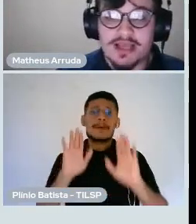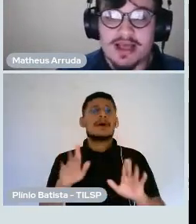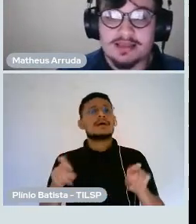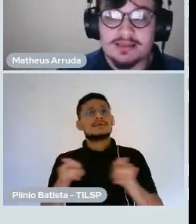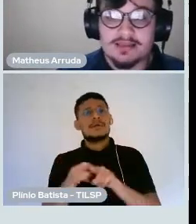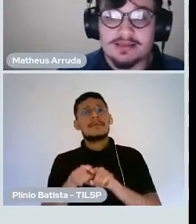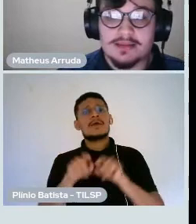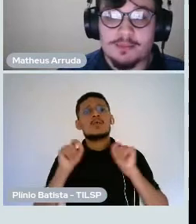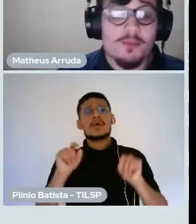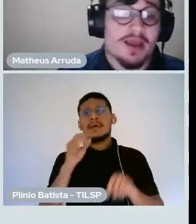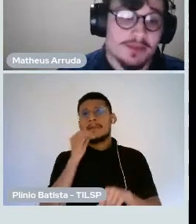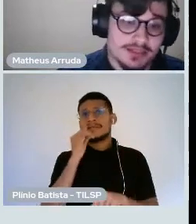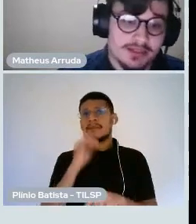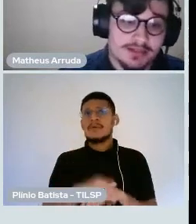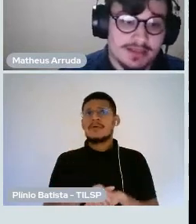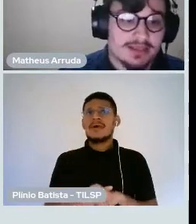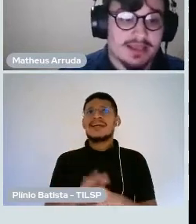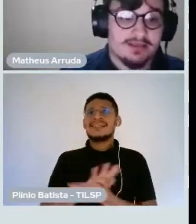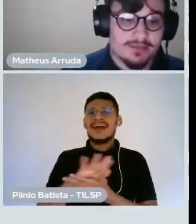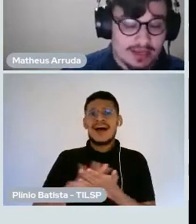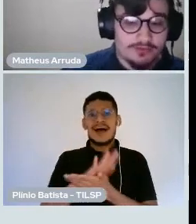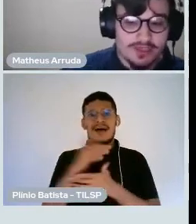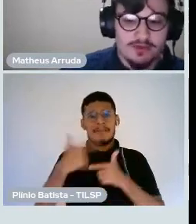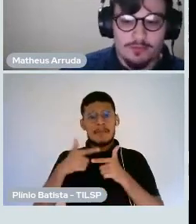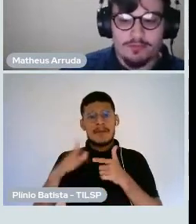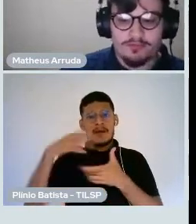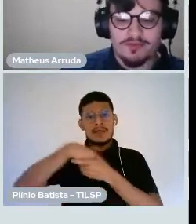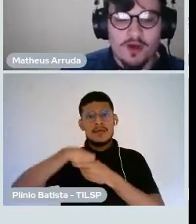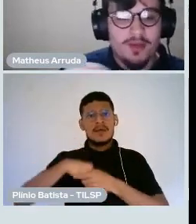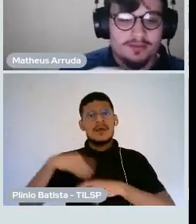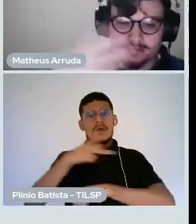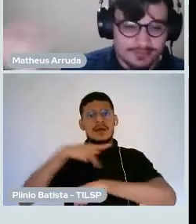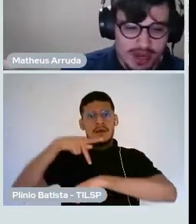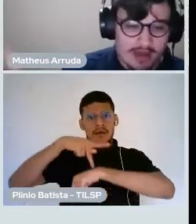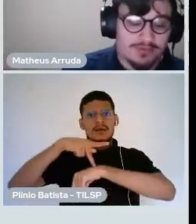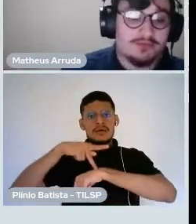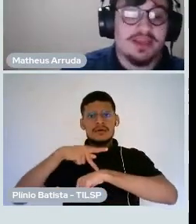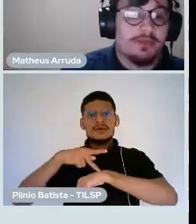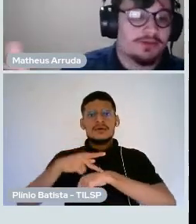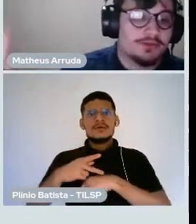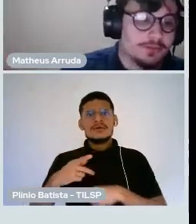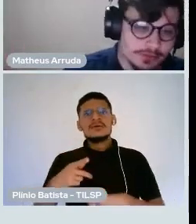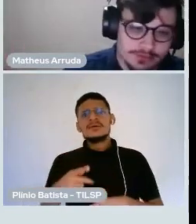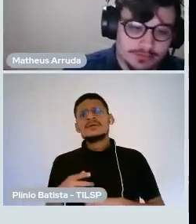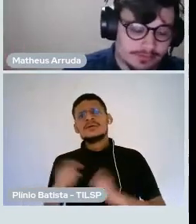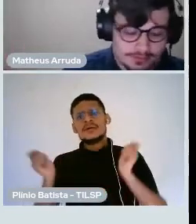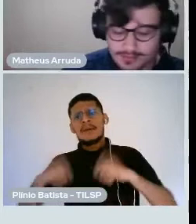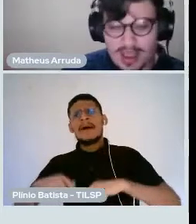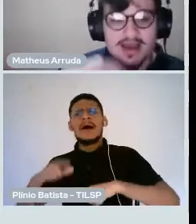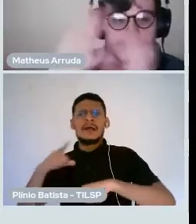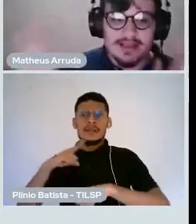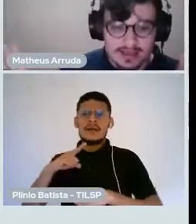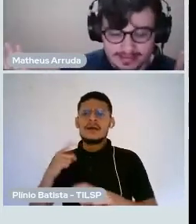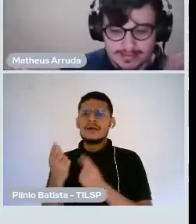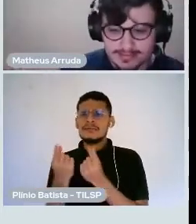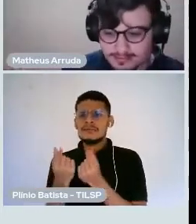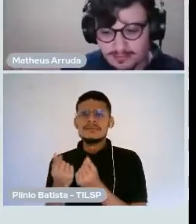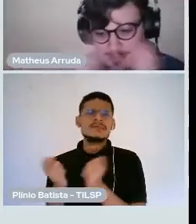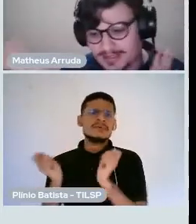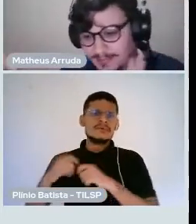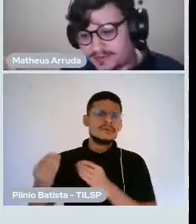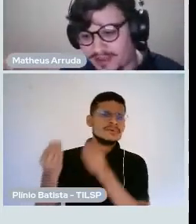sem causar problemas, né? Sem tendo de forma geral, tendo dinheiro para todo mundo. A realidade é